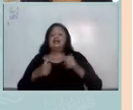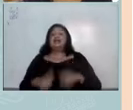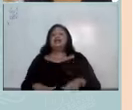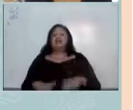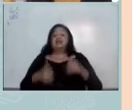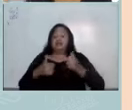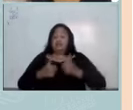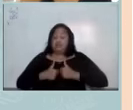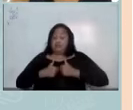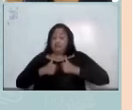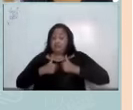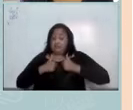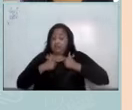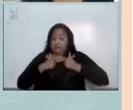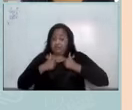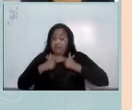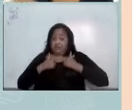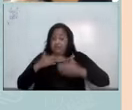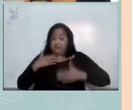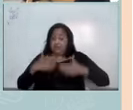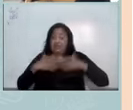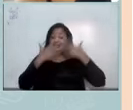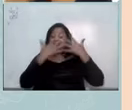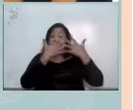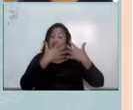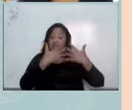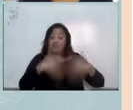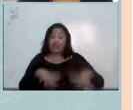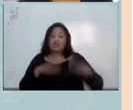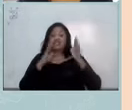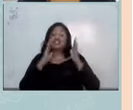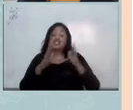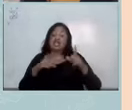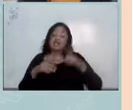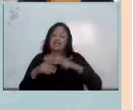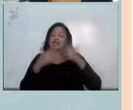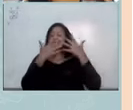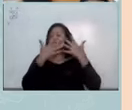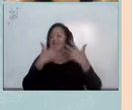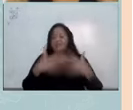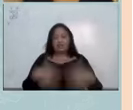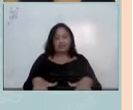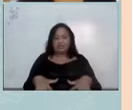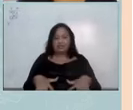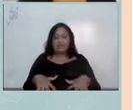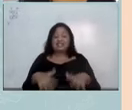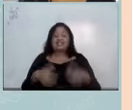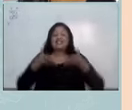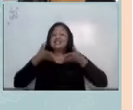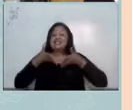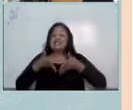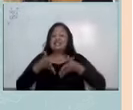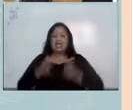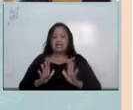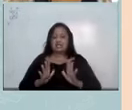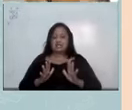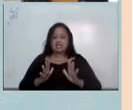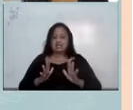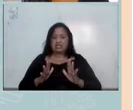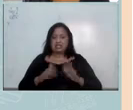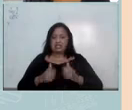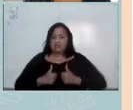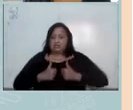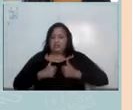natural ou inata, veja, ó, natural. Então, a gente já tem ela naturalmente. Ela é inata, a gente já nasce com ela. Então, o que seria